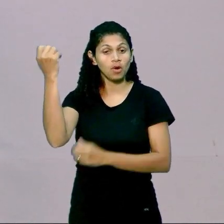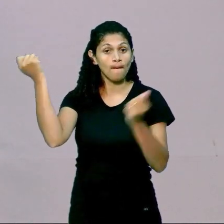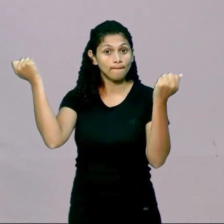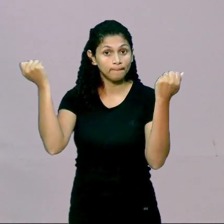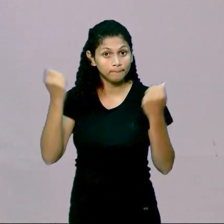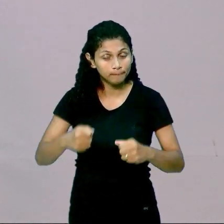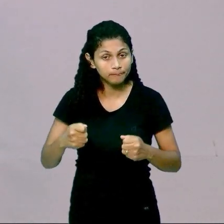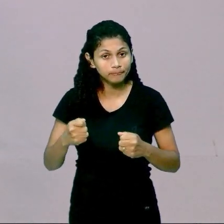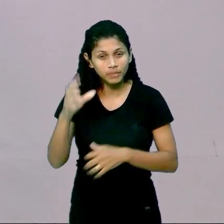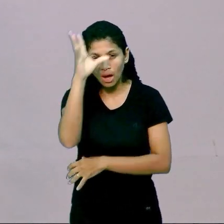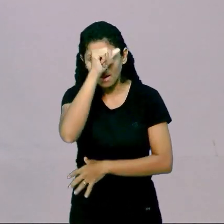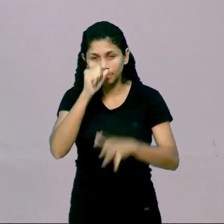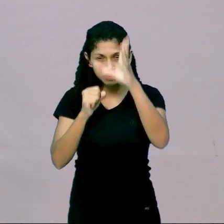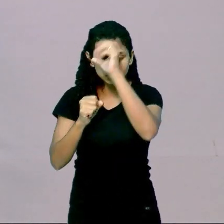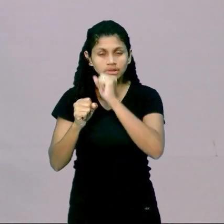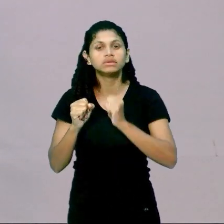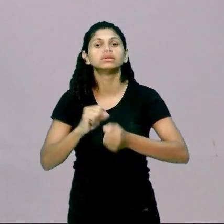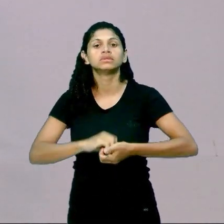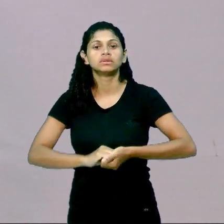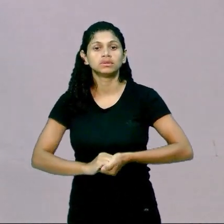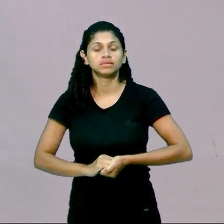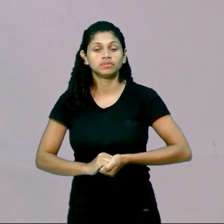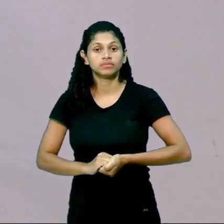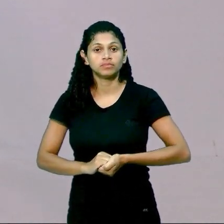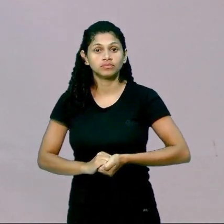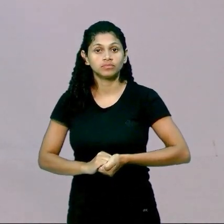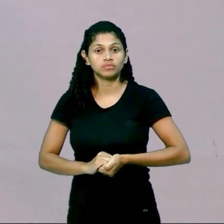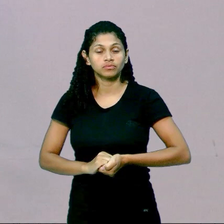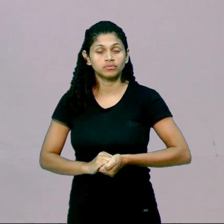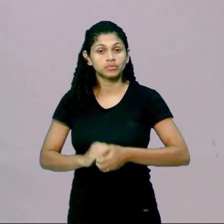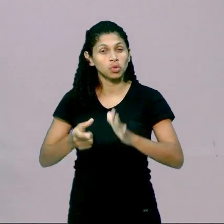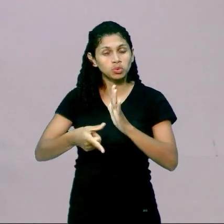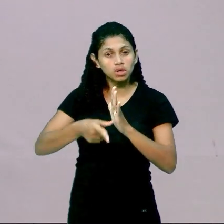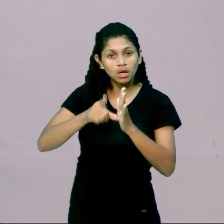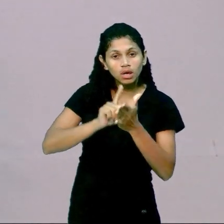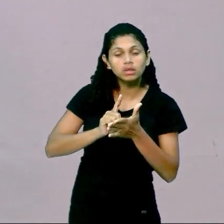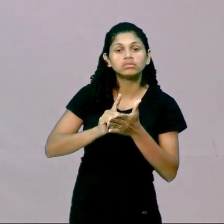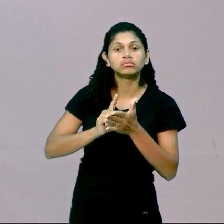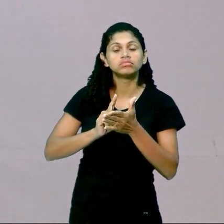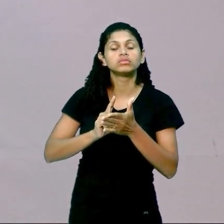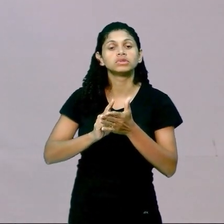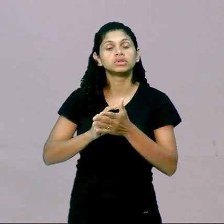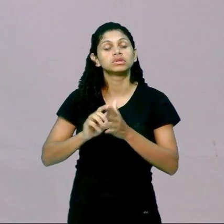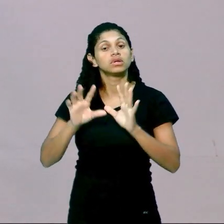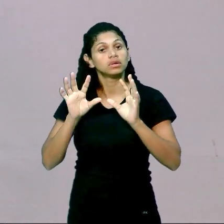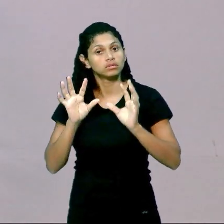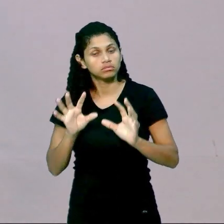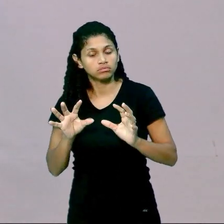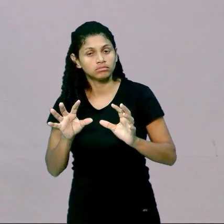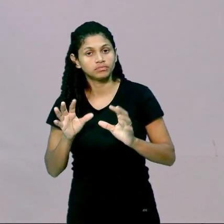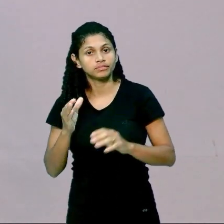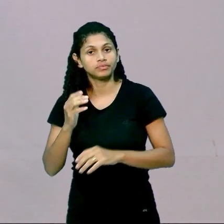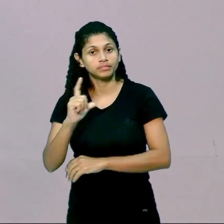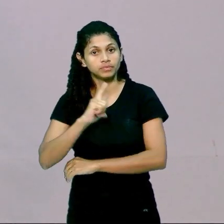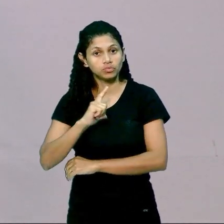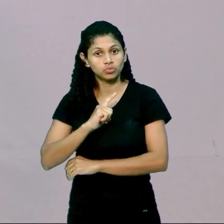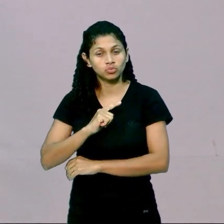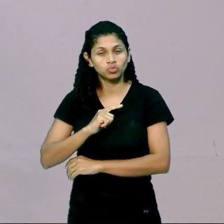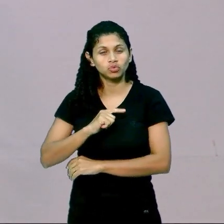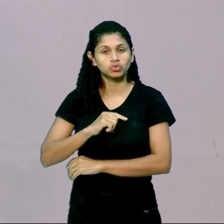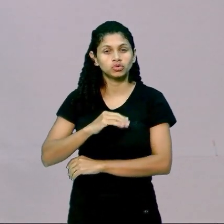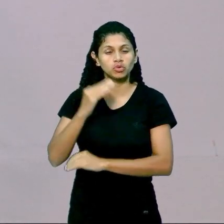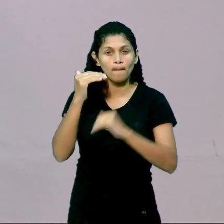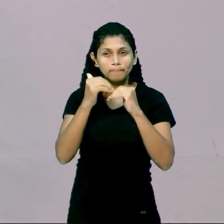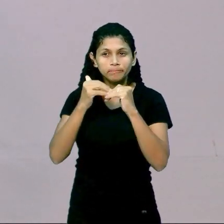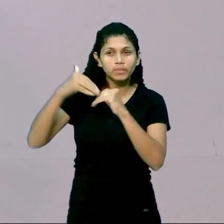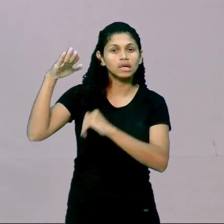aprender mais e mais. Não só esse, mas os anteriores. E assim você vai ter um melhor conhecimento e